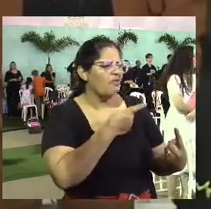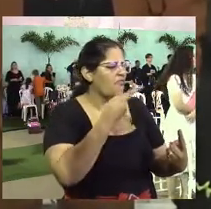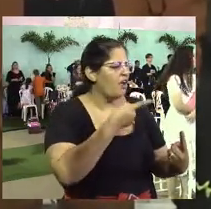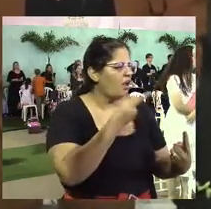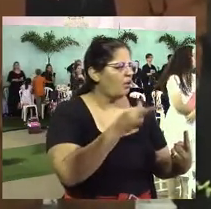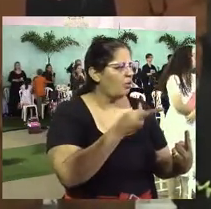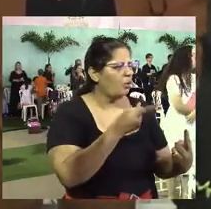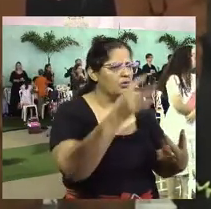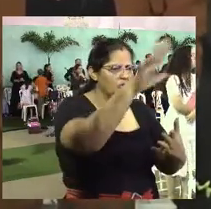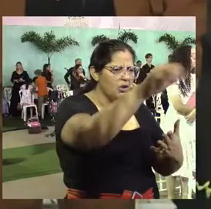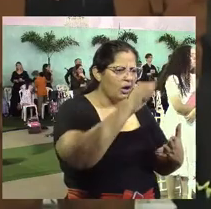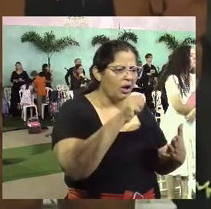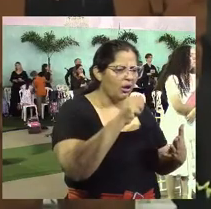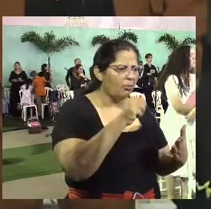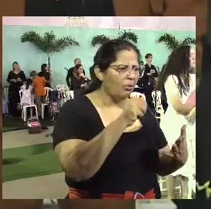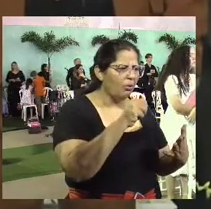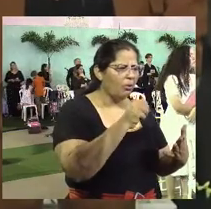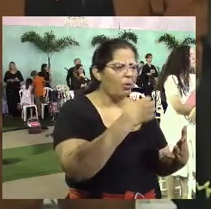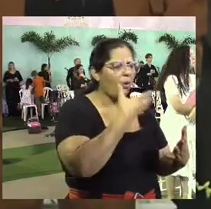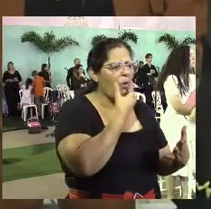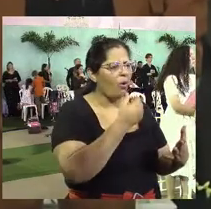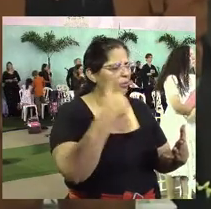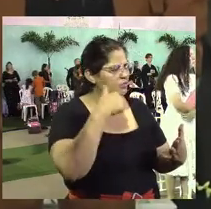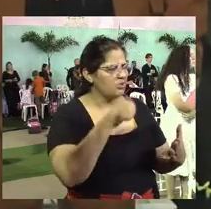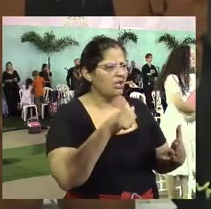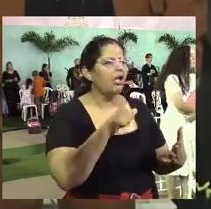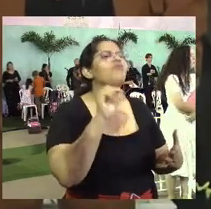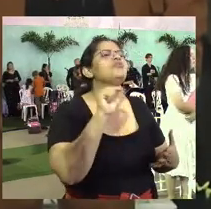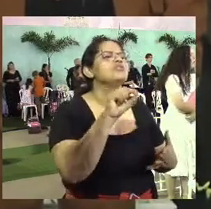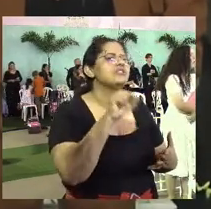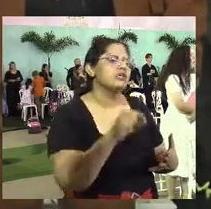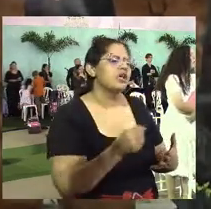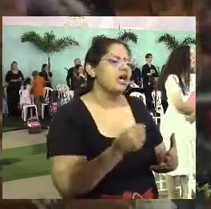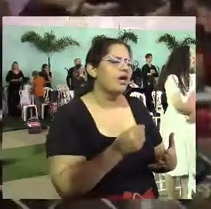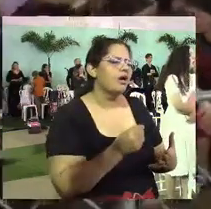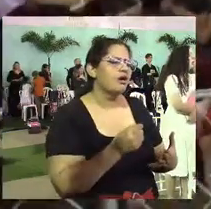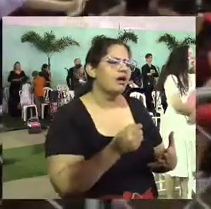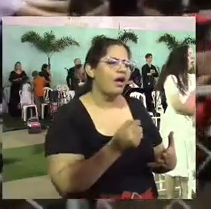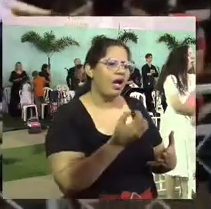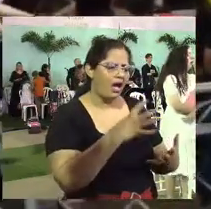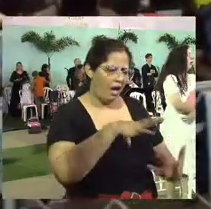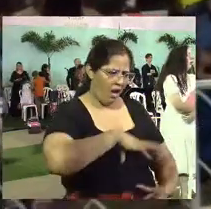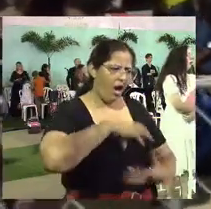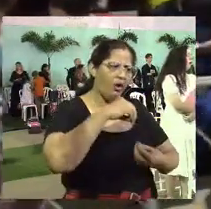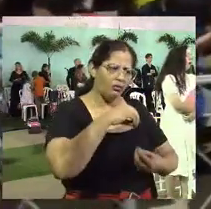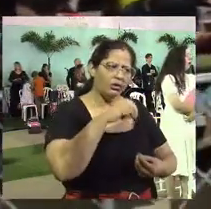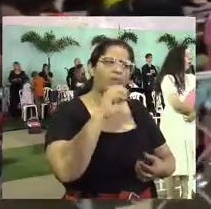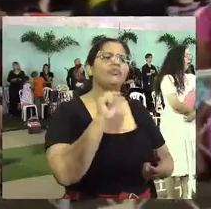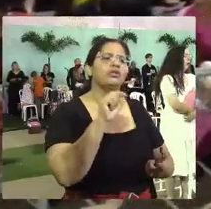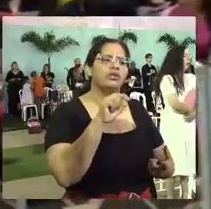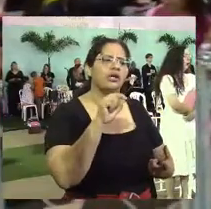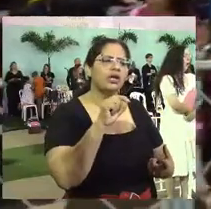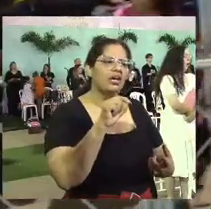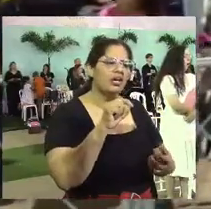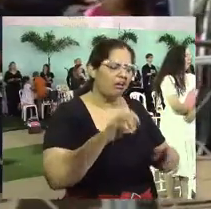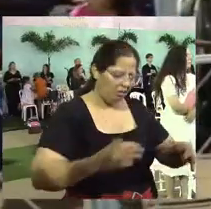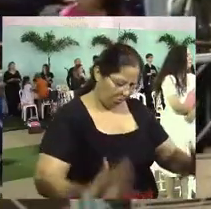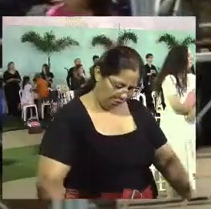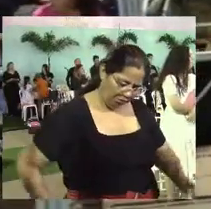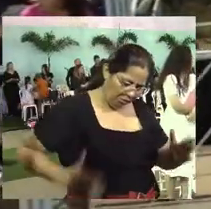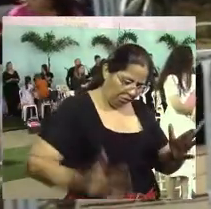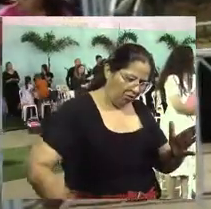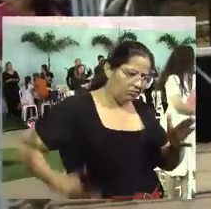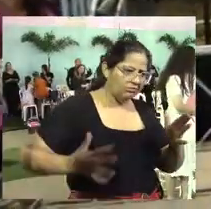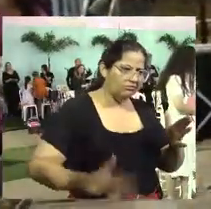irmãos que queria uma unção para ganhar almas poder para orar e paralítico levantar de cadeira de rodas cegos